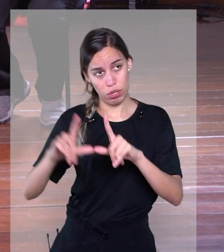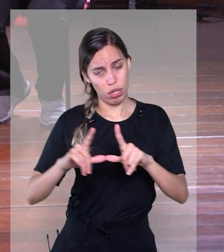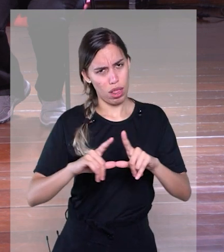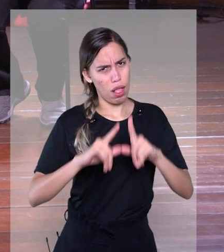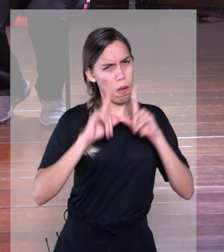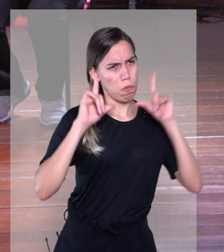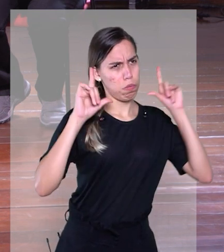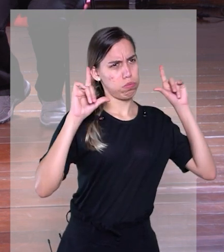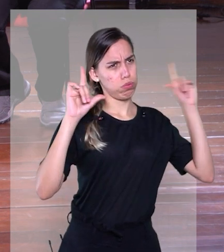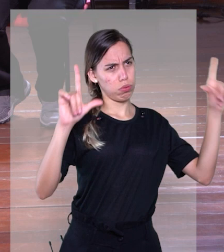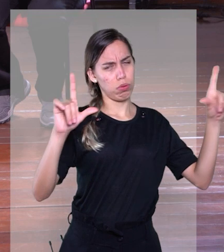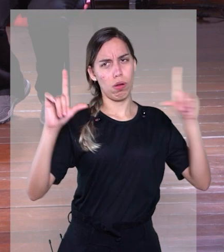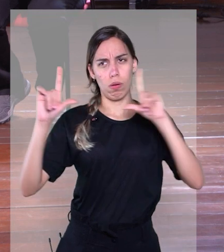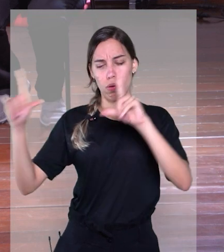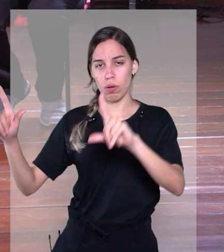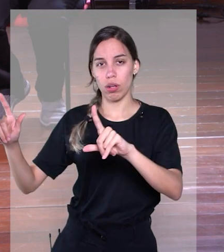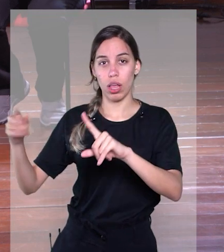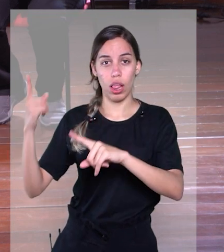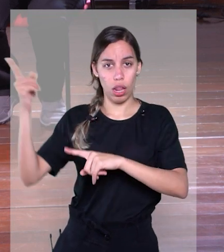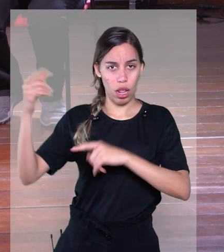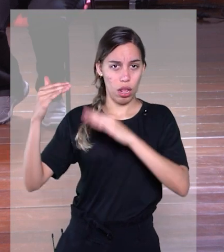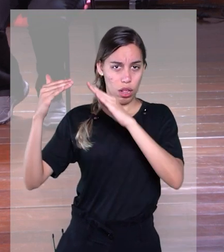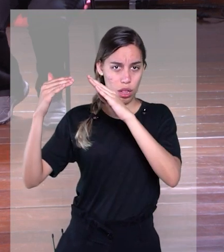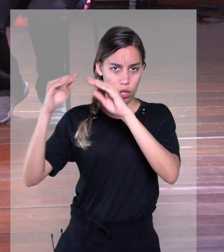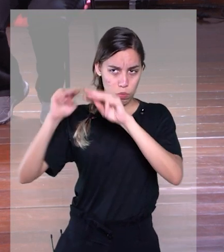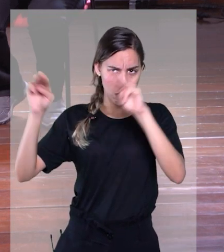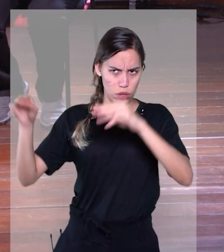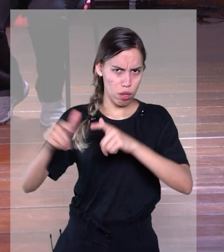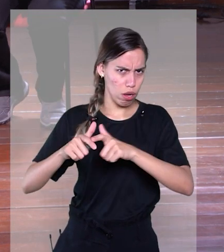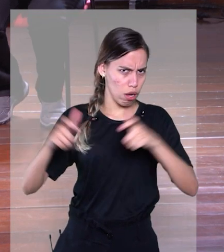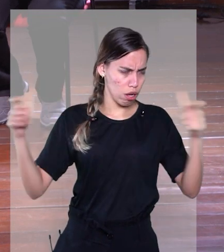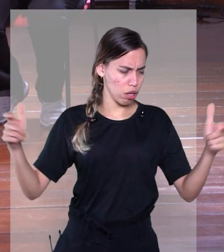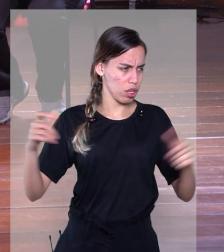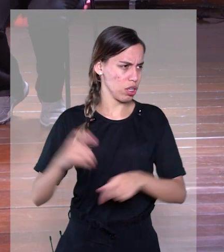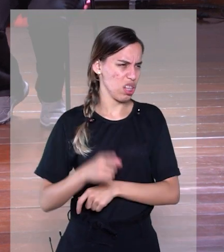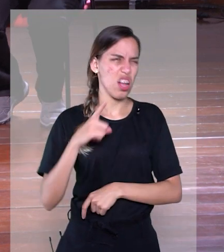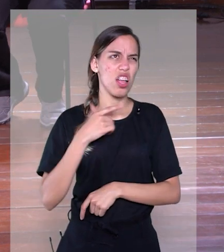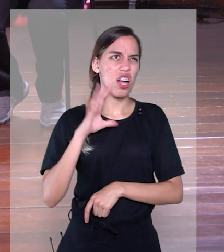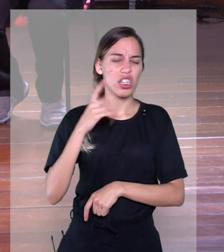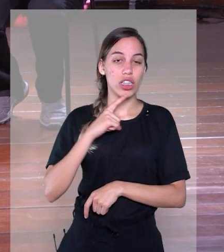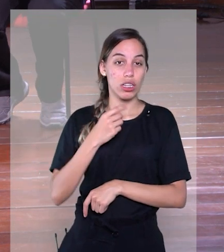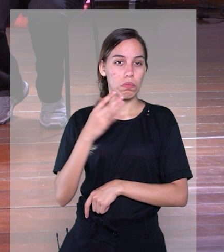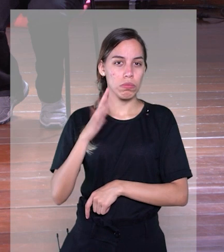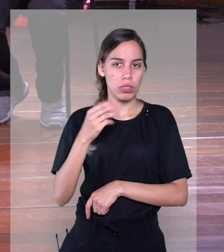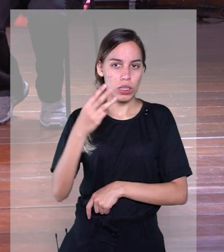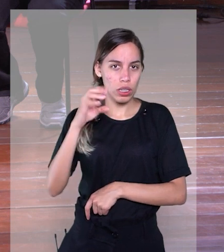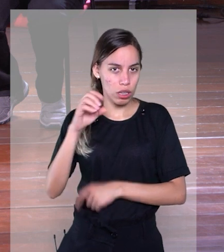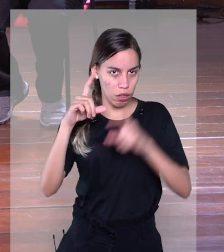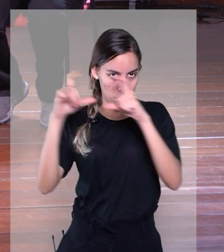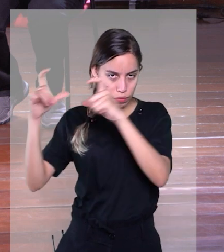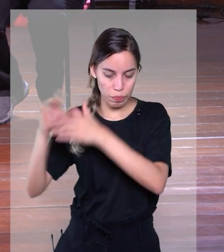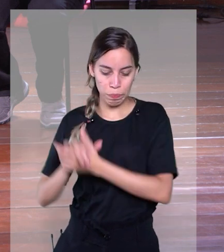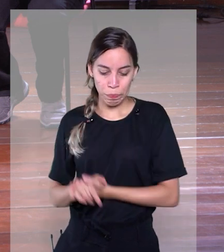30 fotos lá. Podemos levar para Tiradentes também, quem sabe. Seria ótimo. Sim, está pronta a exposição. Está pronta, Um homem na